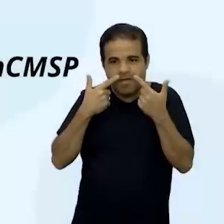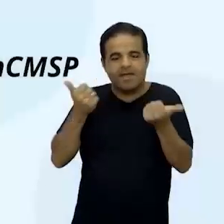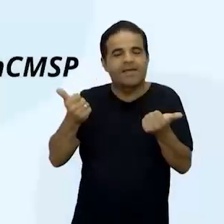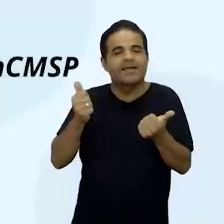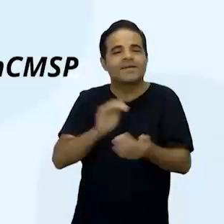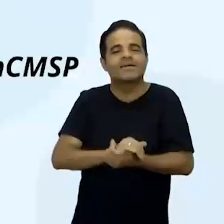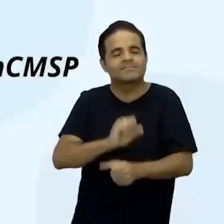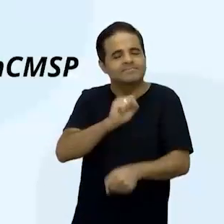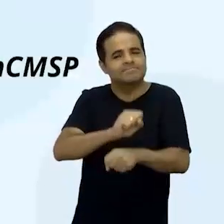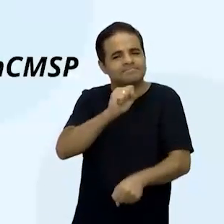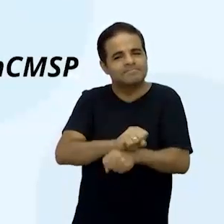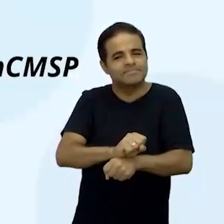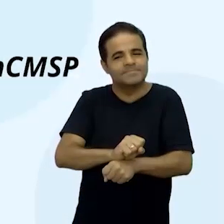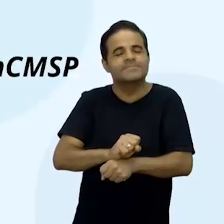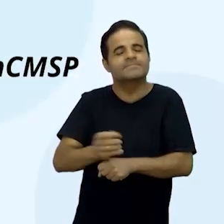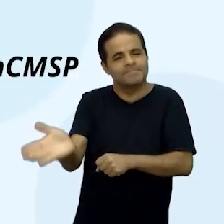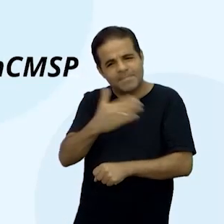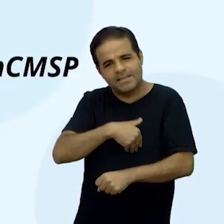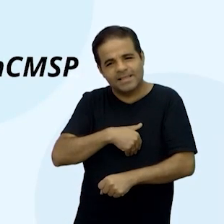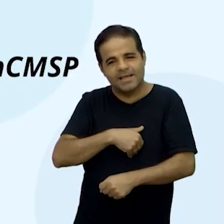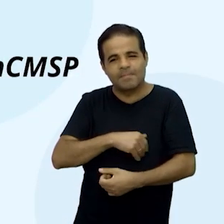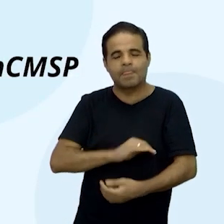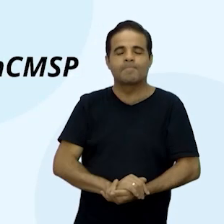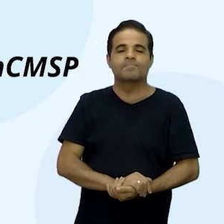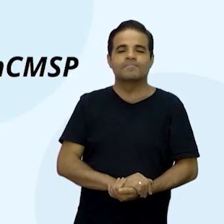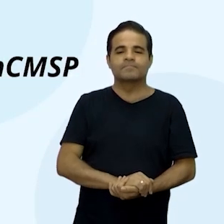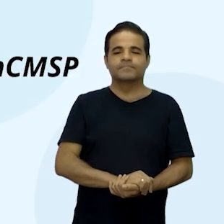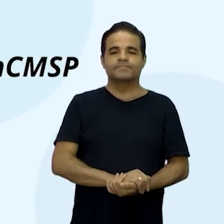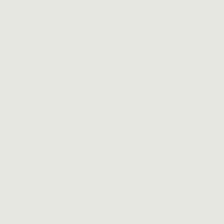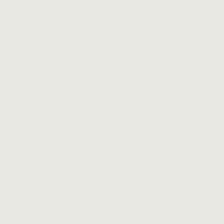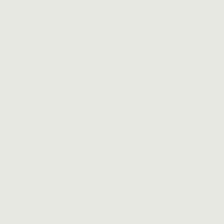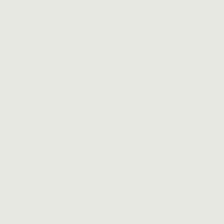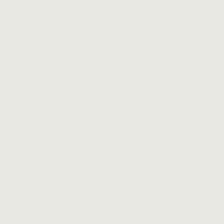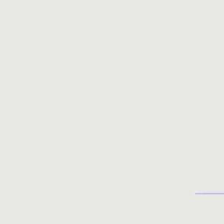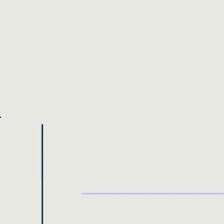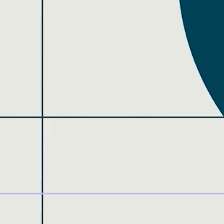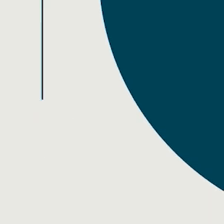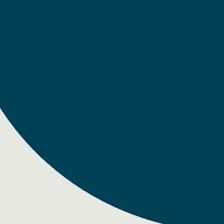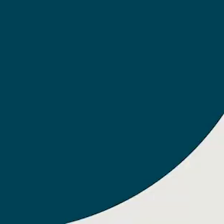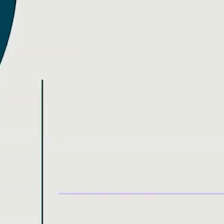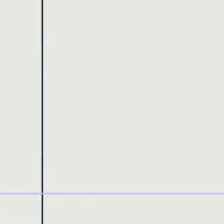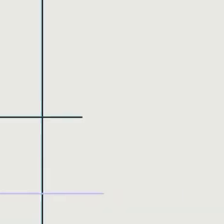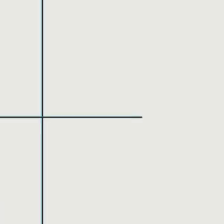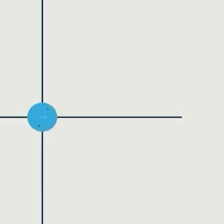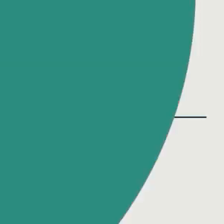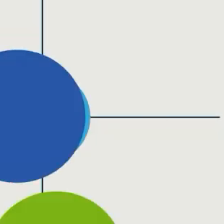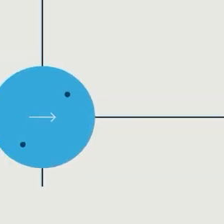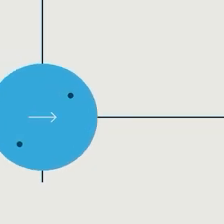É. Eu tô aparecendo. Manda.